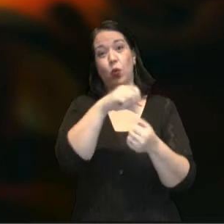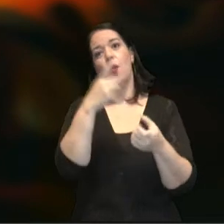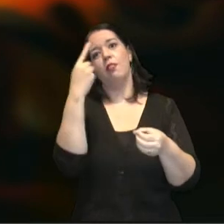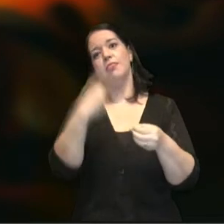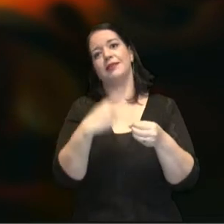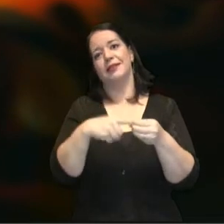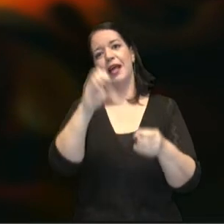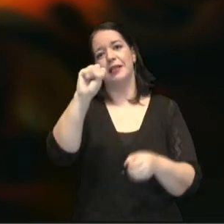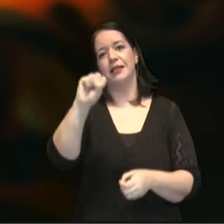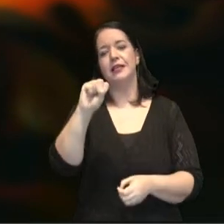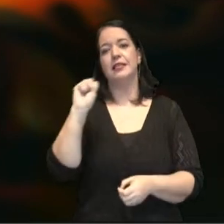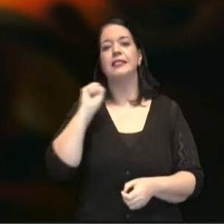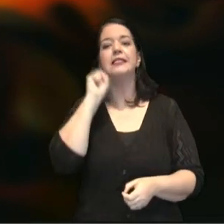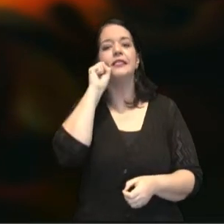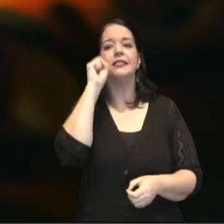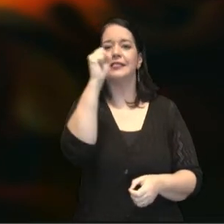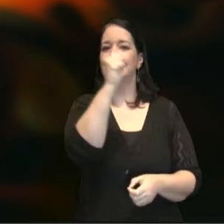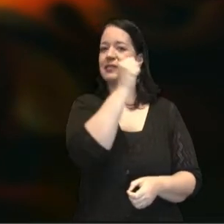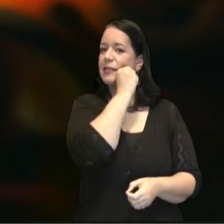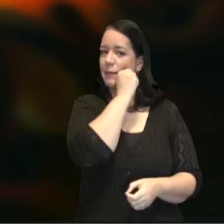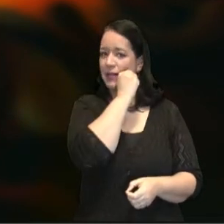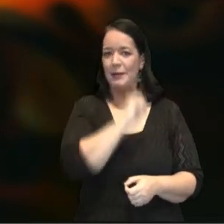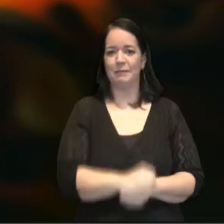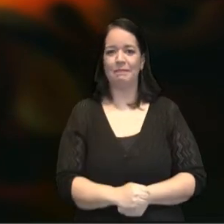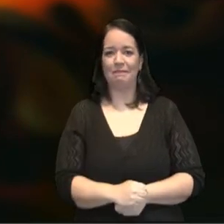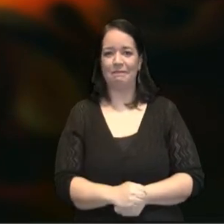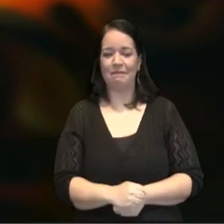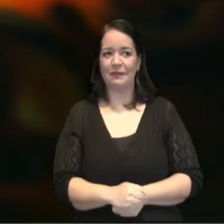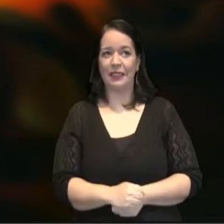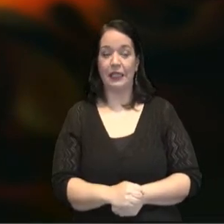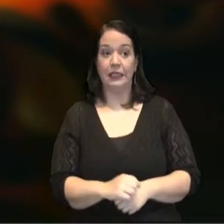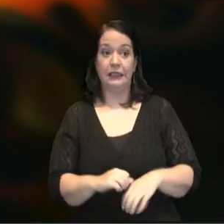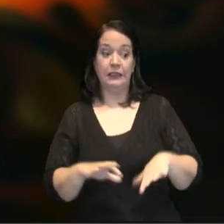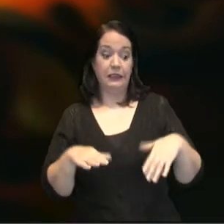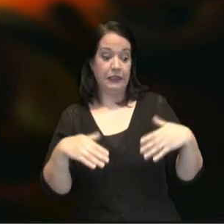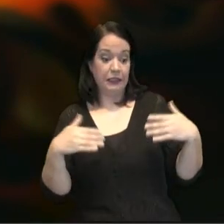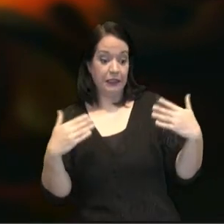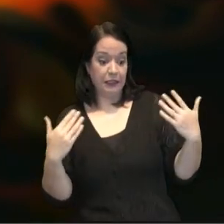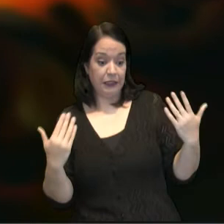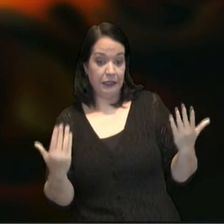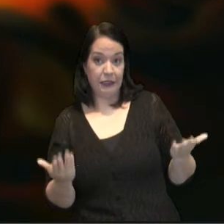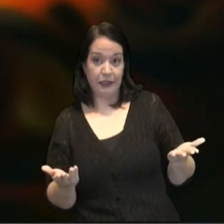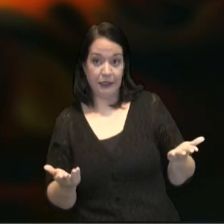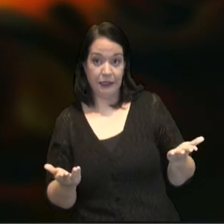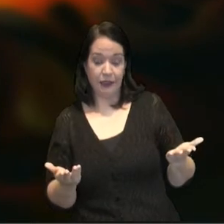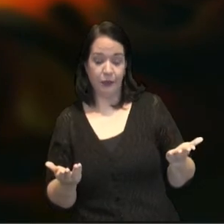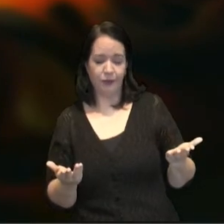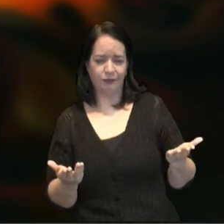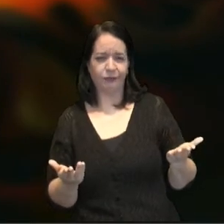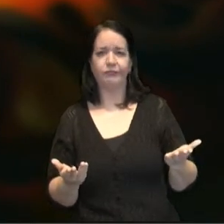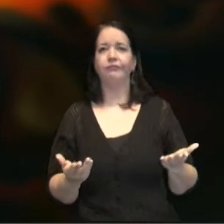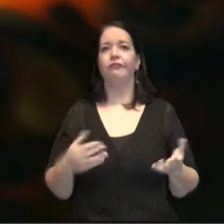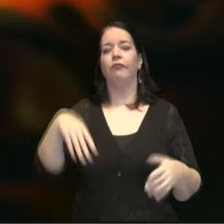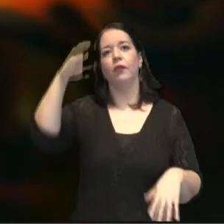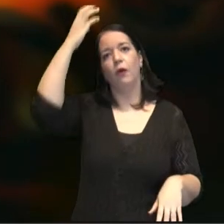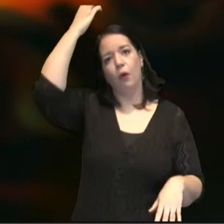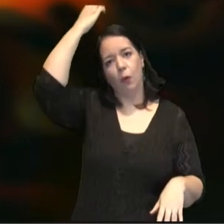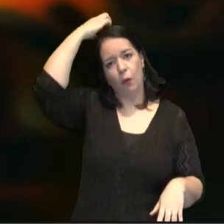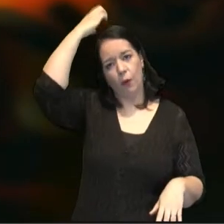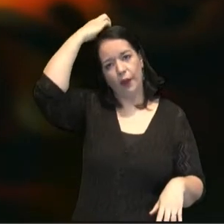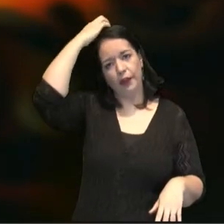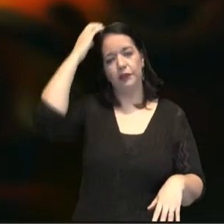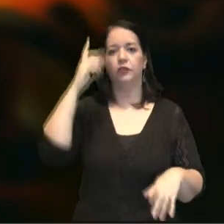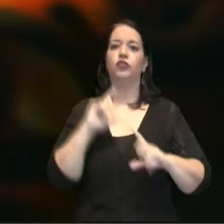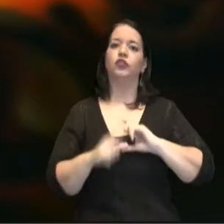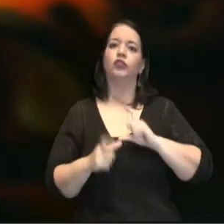Tendo ele chegado a Samaria, disse Eliseu, abre seus olhos, no verso 21, e quando o rei de Israel os viu, perguntou a